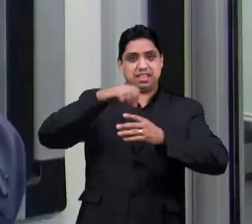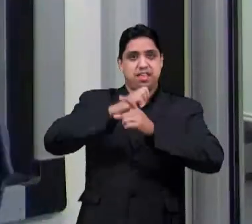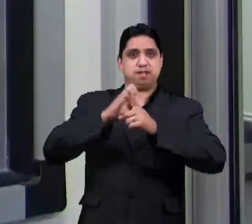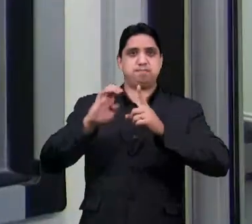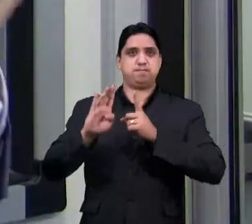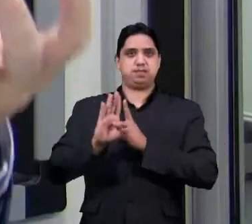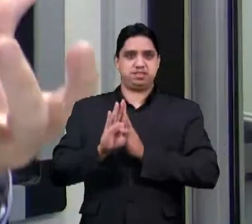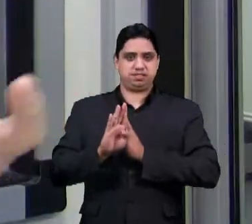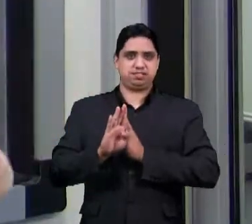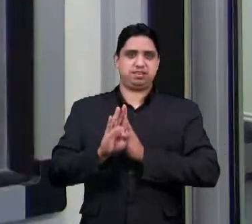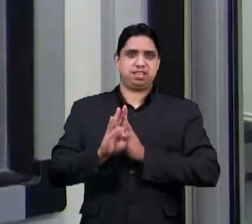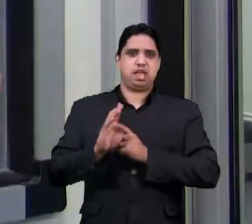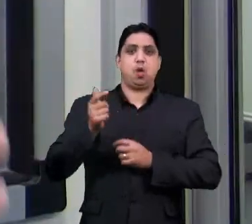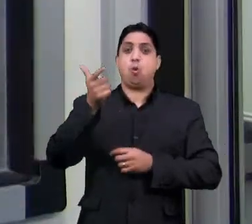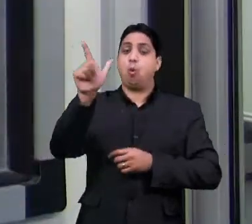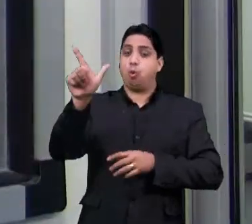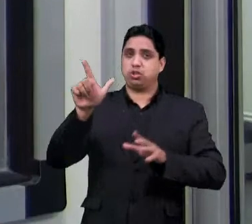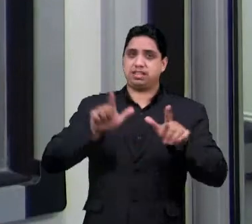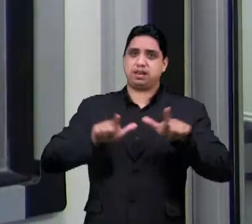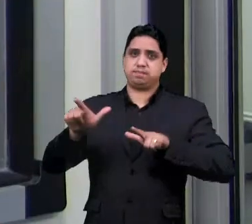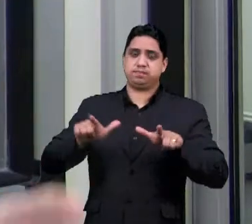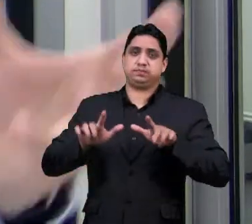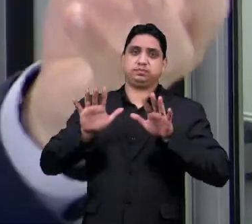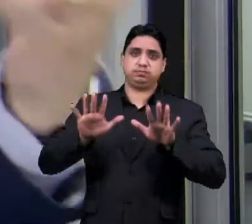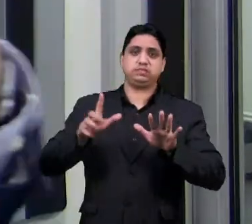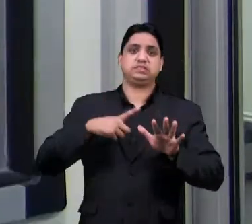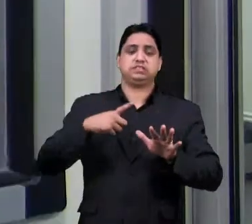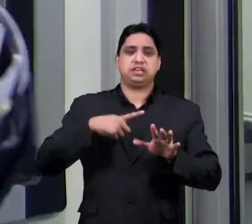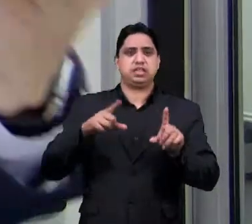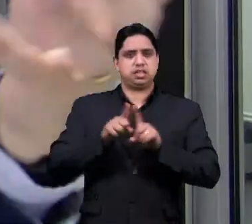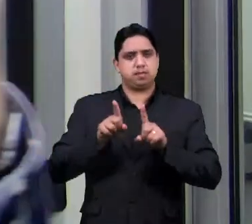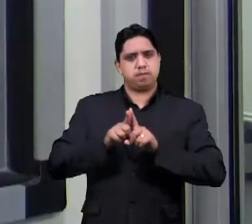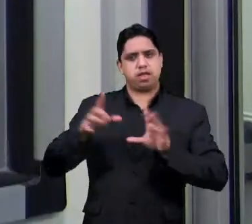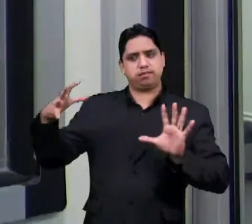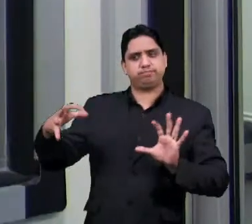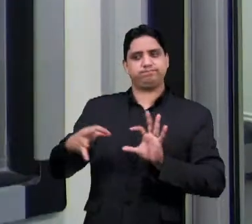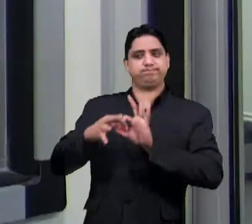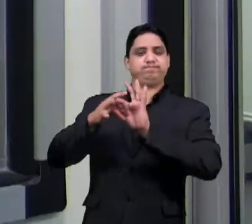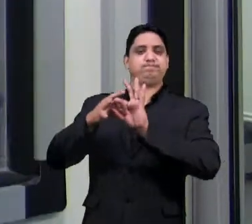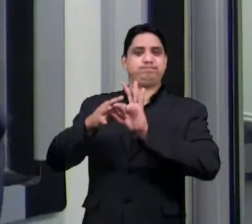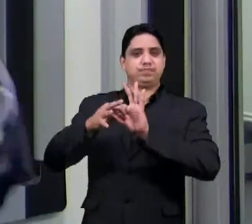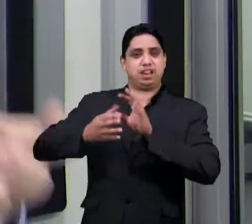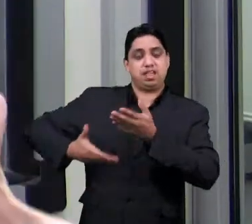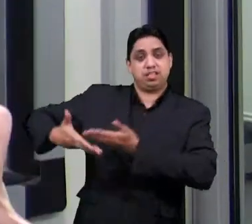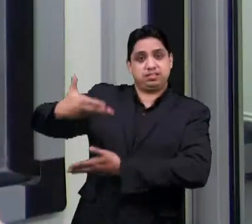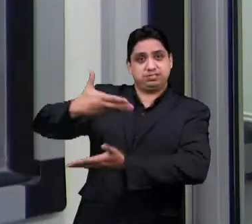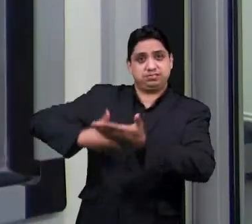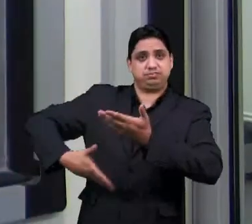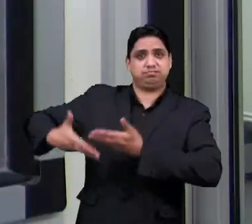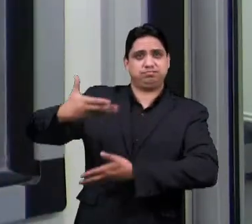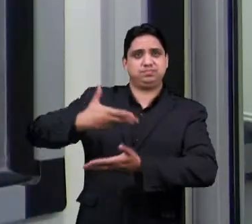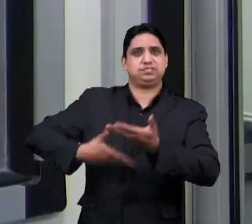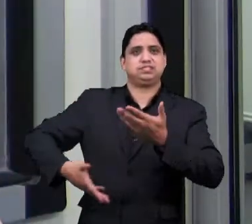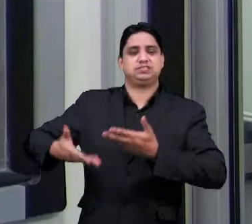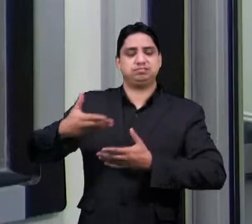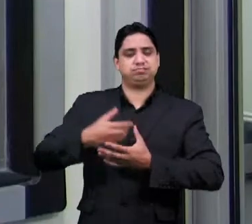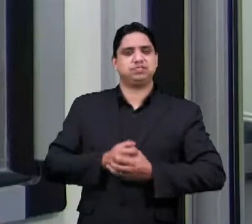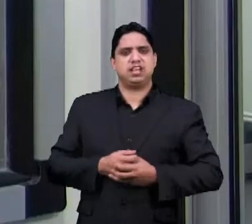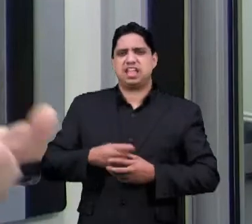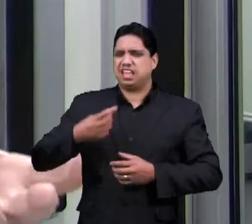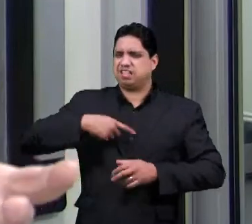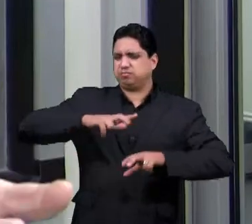é um outro trabalho, mas que tem esse condão também da interatividade. Milhares e milhares de